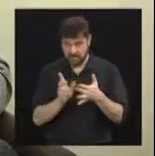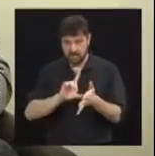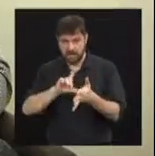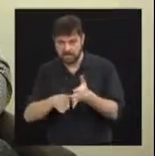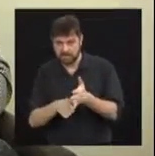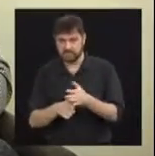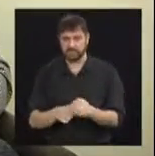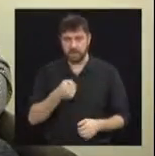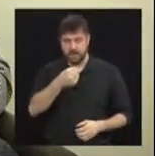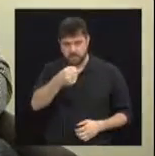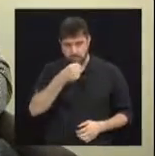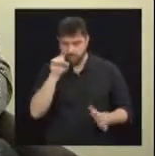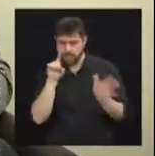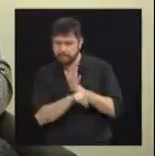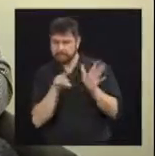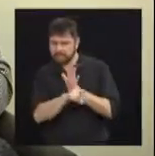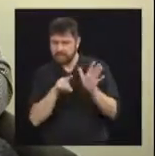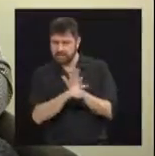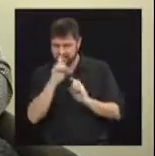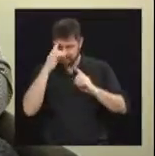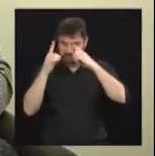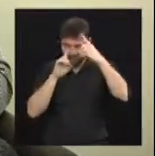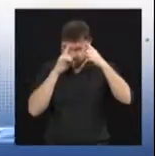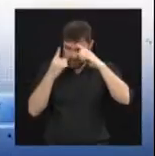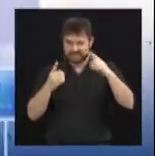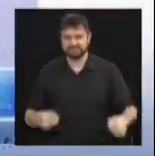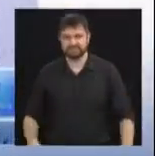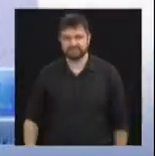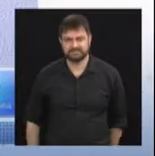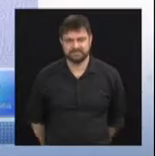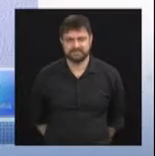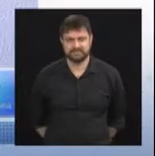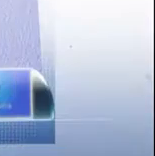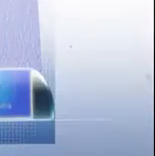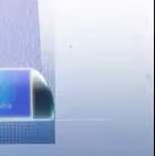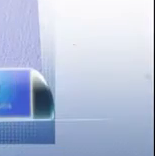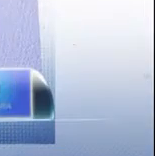no próximo bloco ela vai responder várias dúvidas.